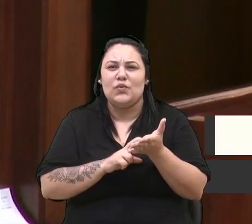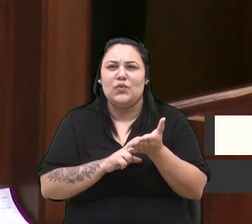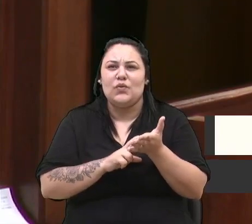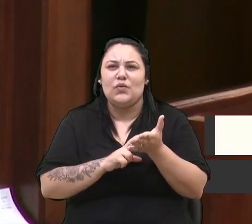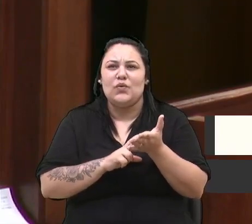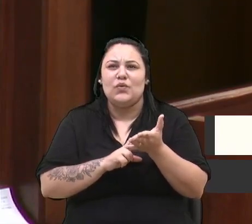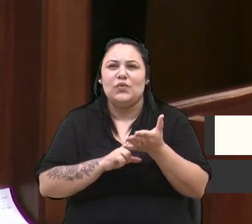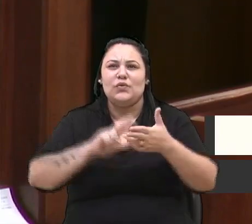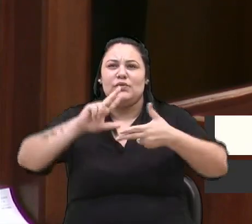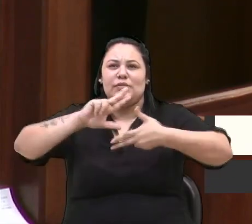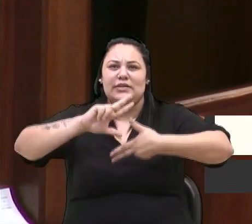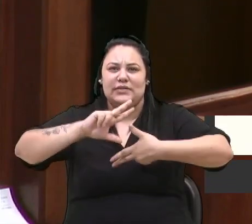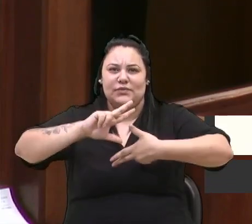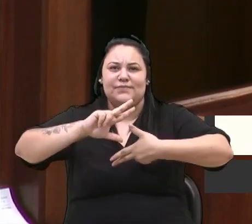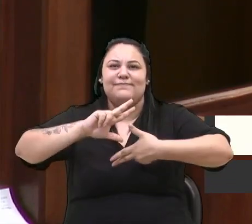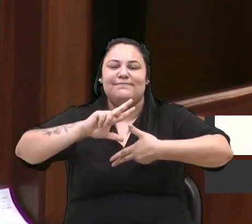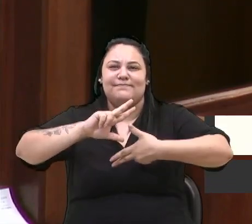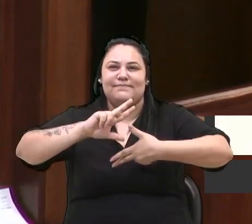estar lá.